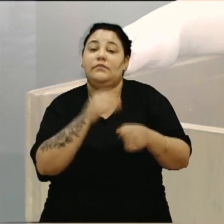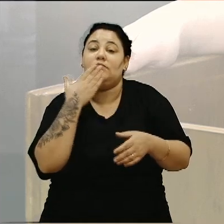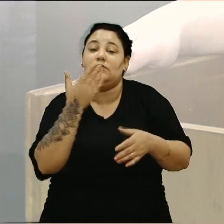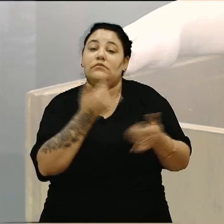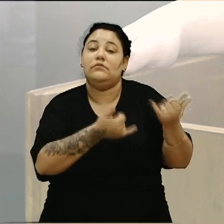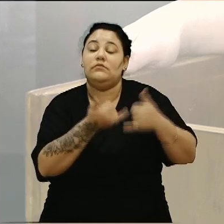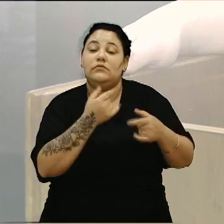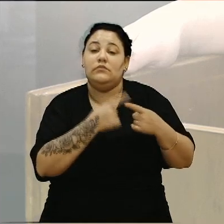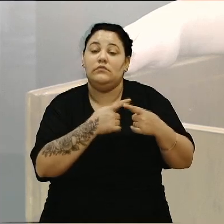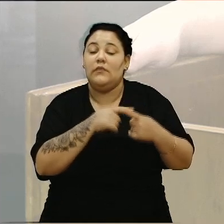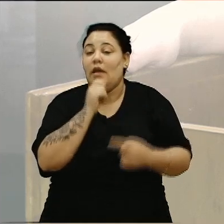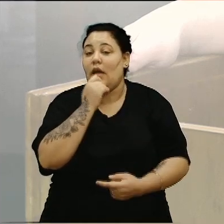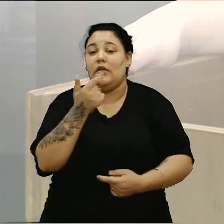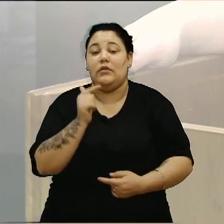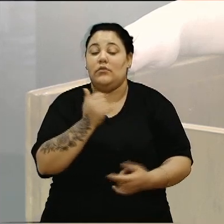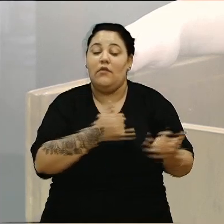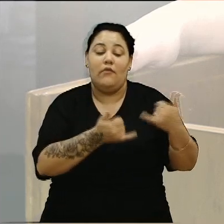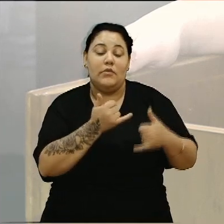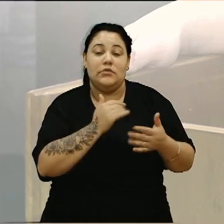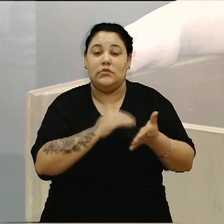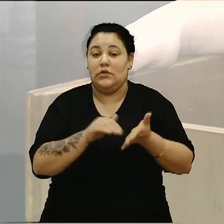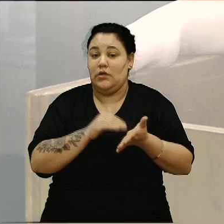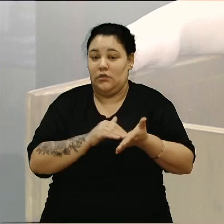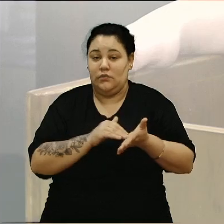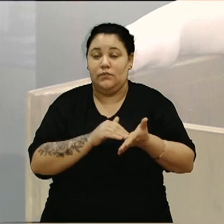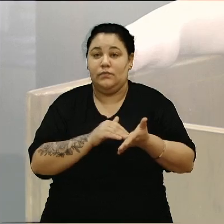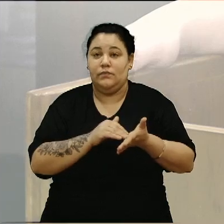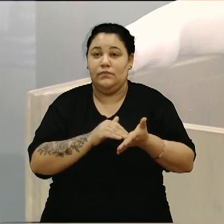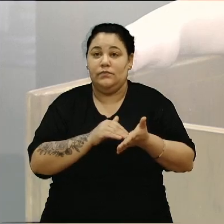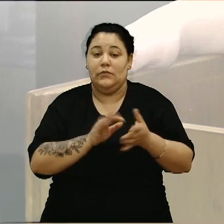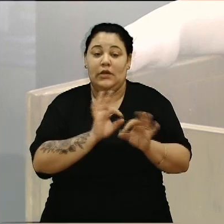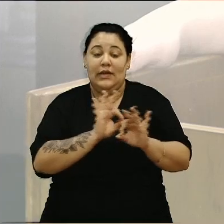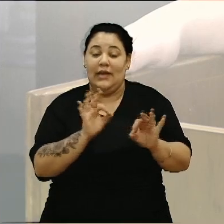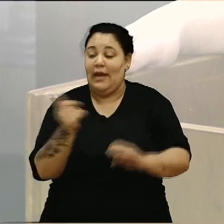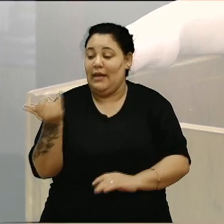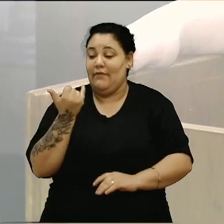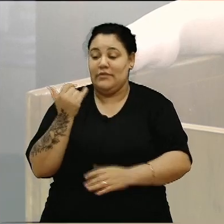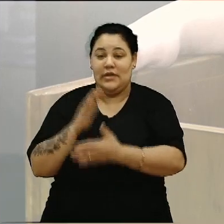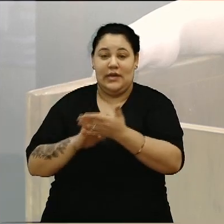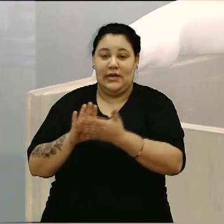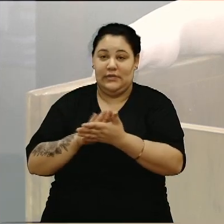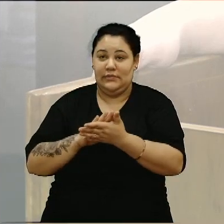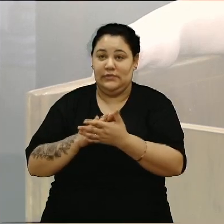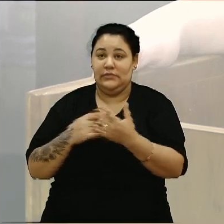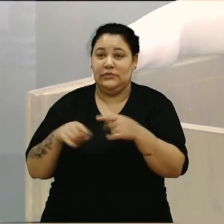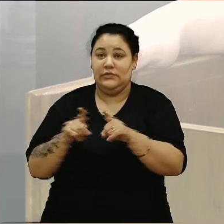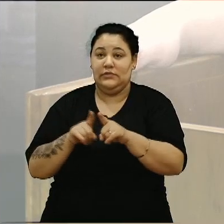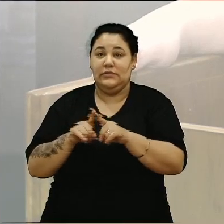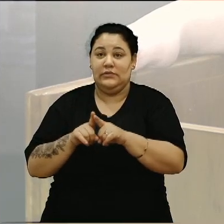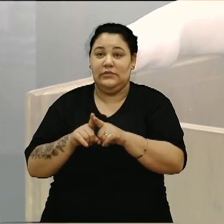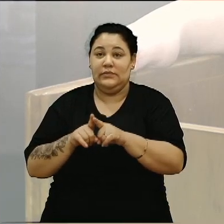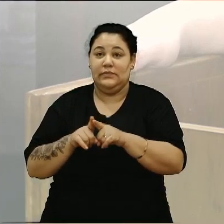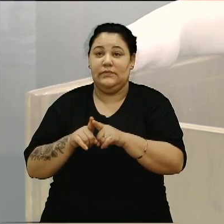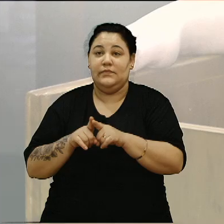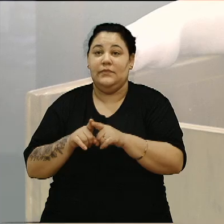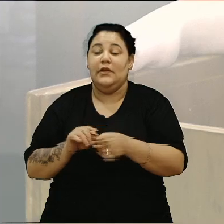temos informação dos secretários, ninguém passa nada para nós, tá? E daqui a pouco vamos ter que começar a abrir